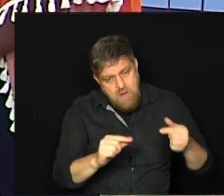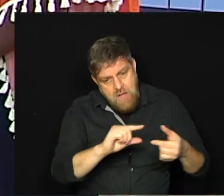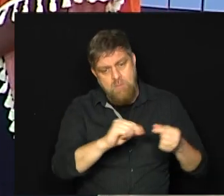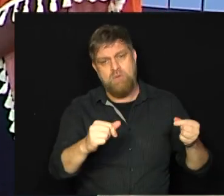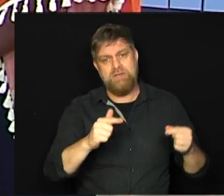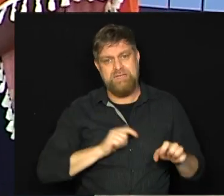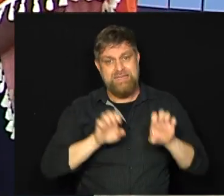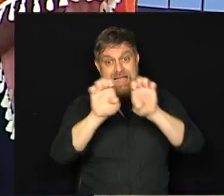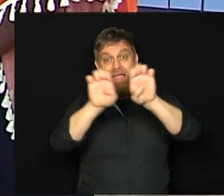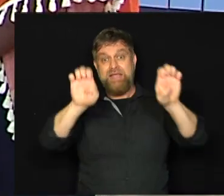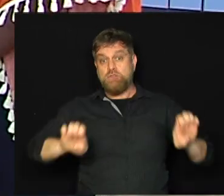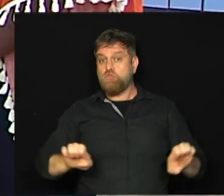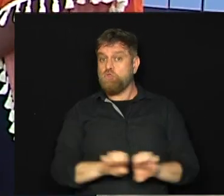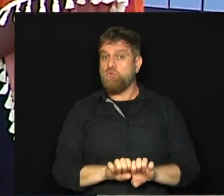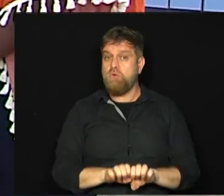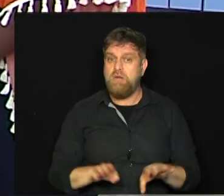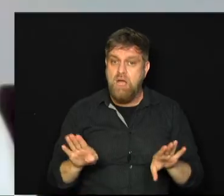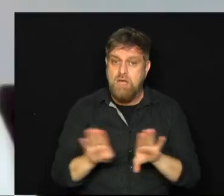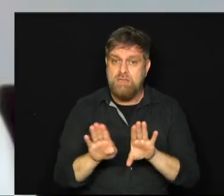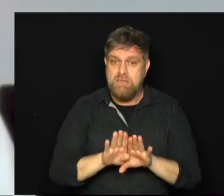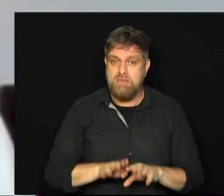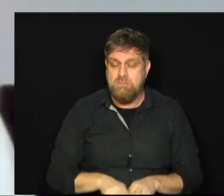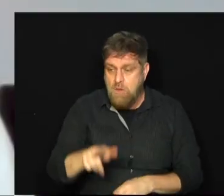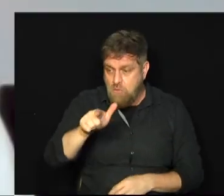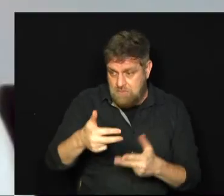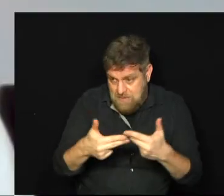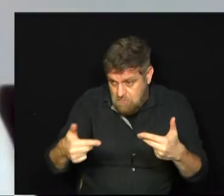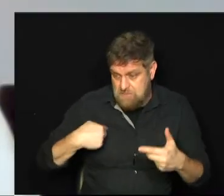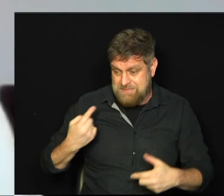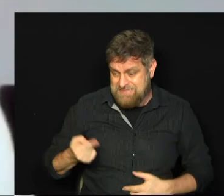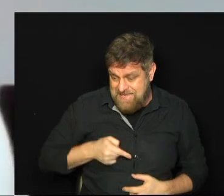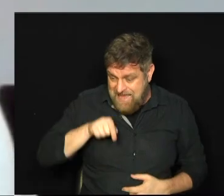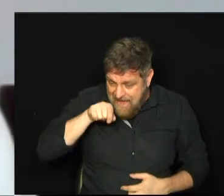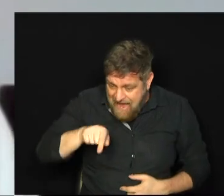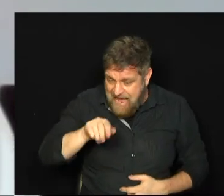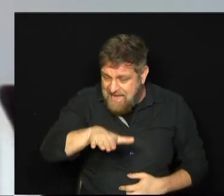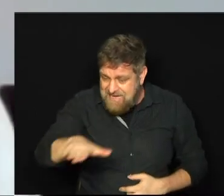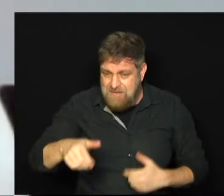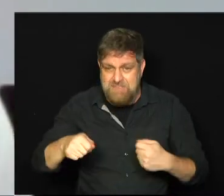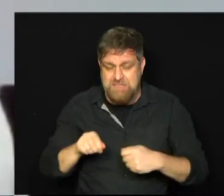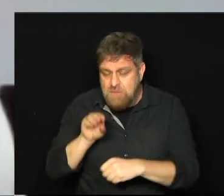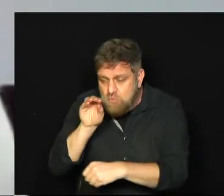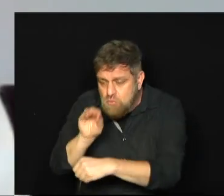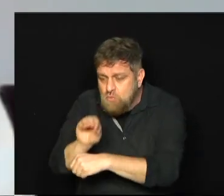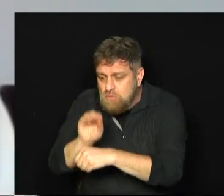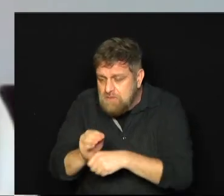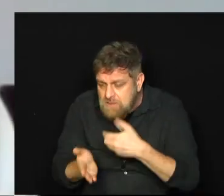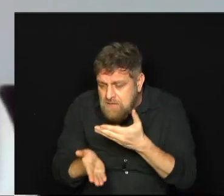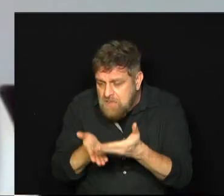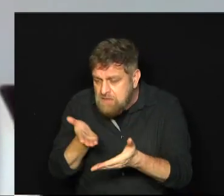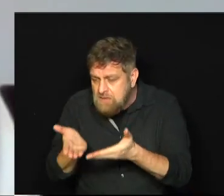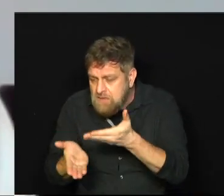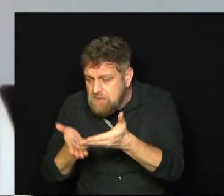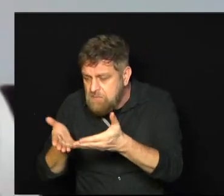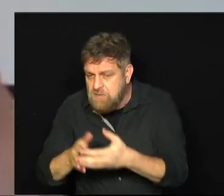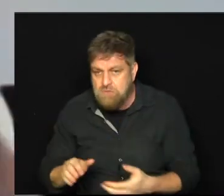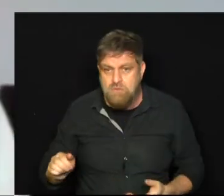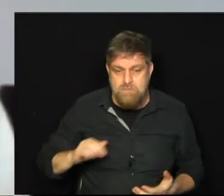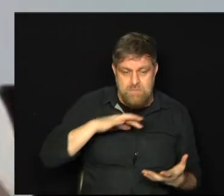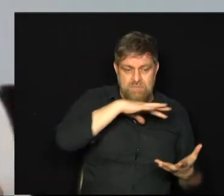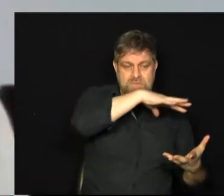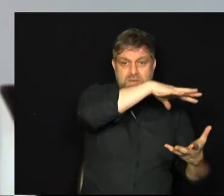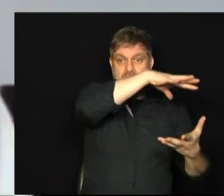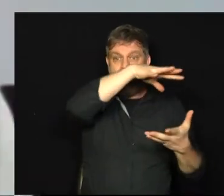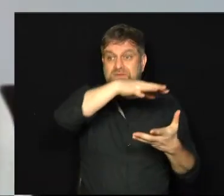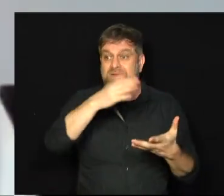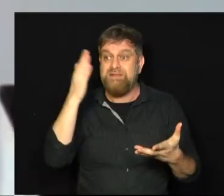estrutura. E outra coisa, nós devemos ofertar para a criança um tratamento que é reconhecido mundialmente,